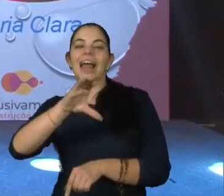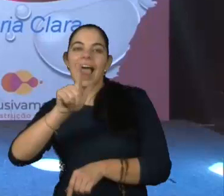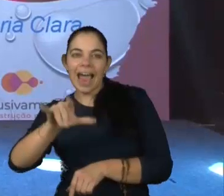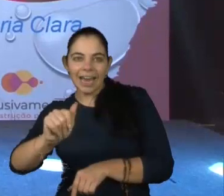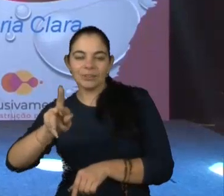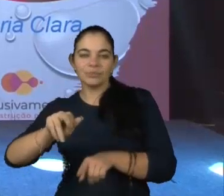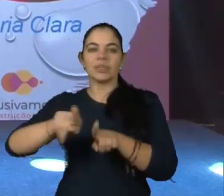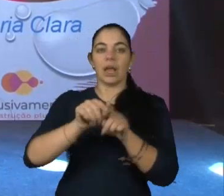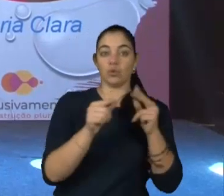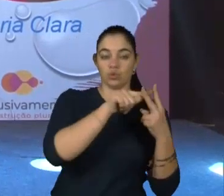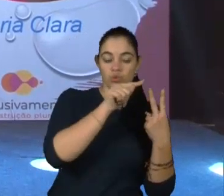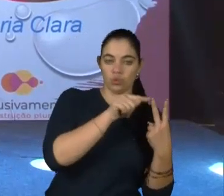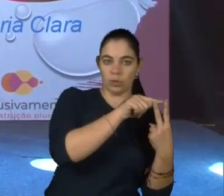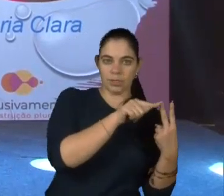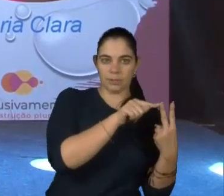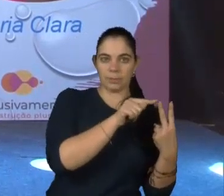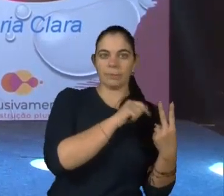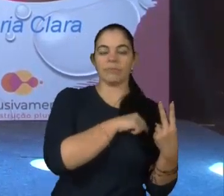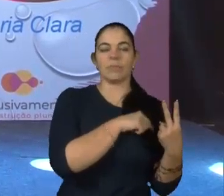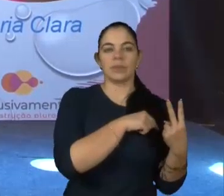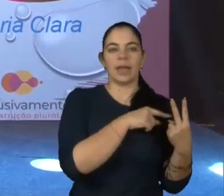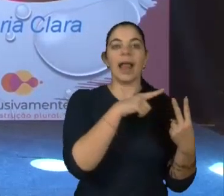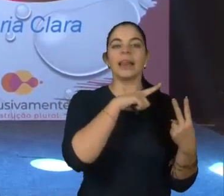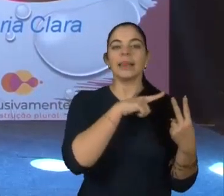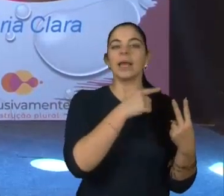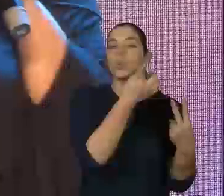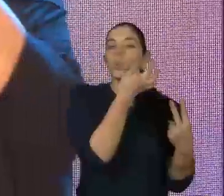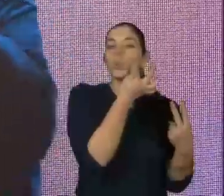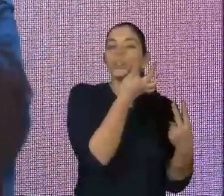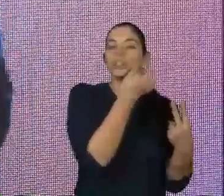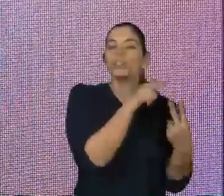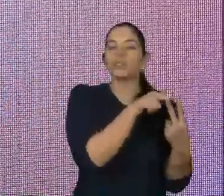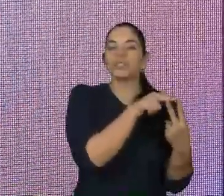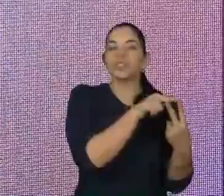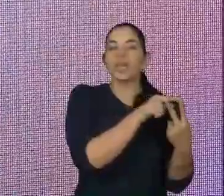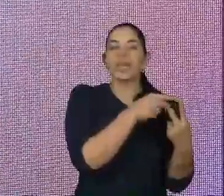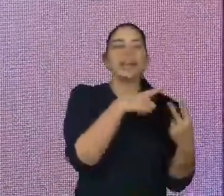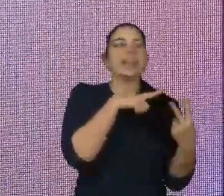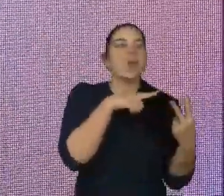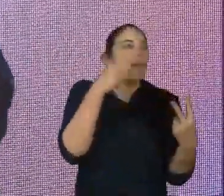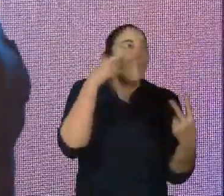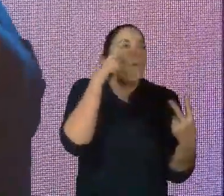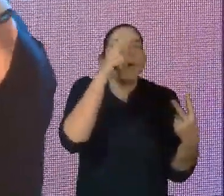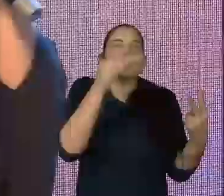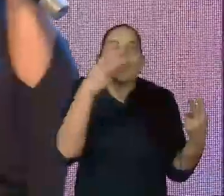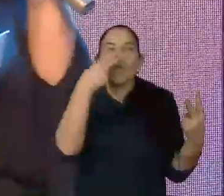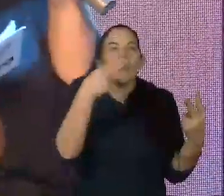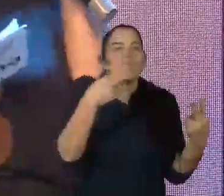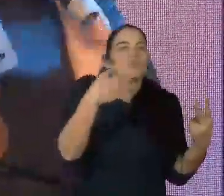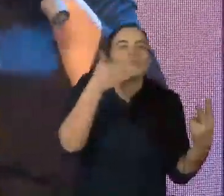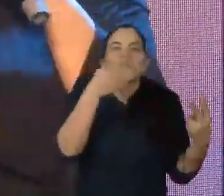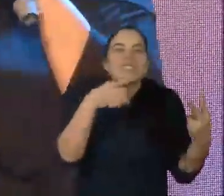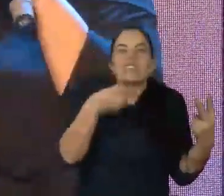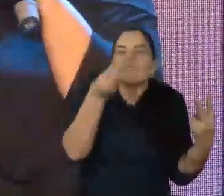João Pedro, ele tem duas pintinhas no rosto, tem os olhos mais doces que eu já vi na vida. Ele